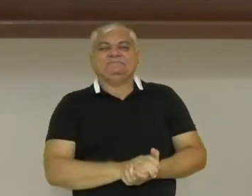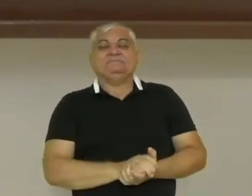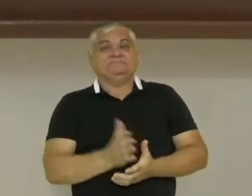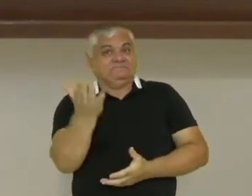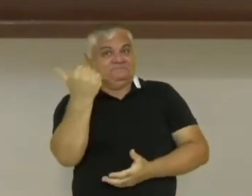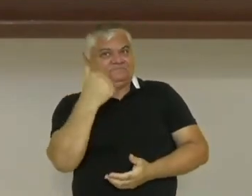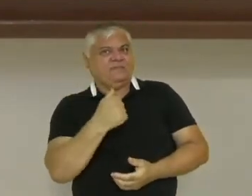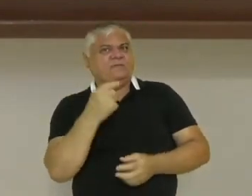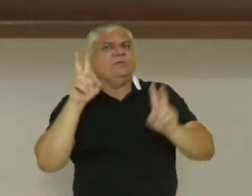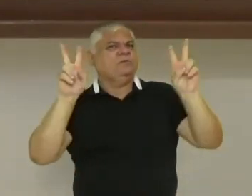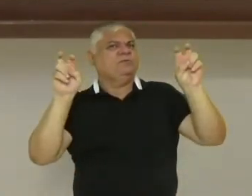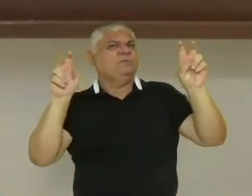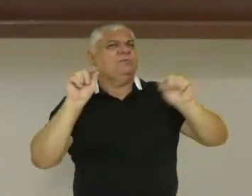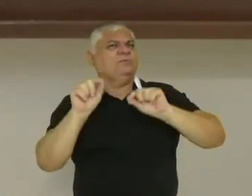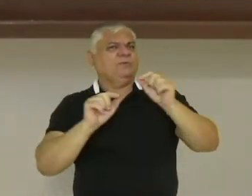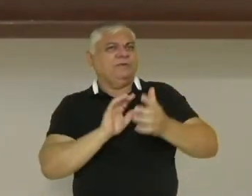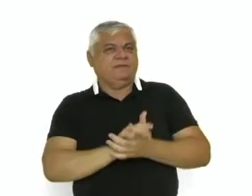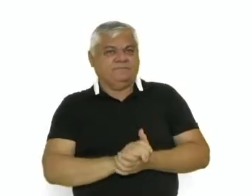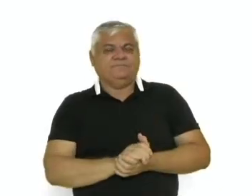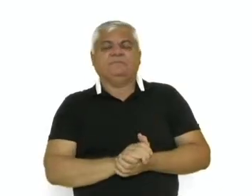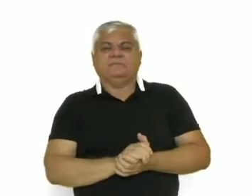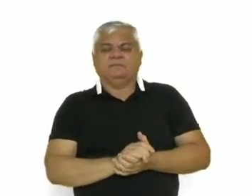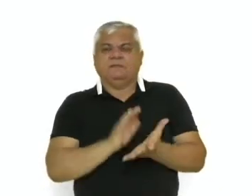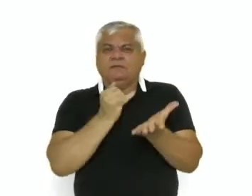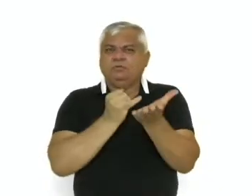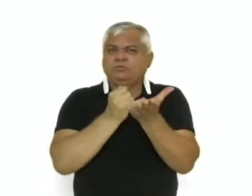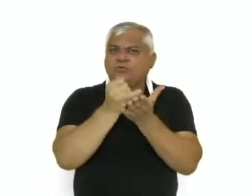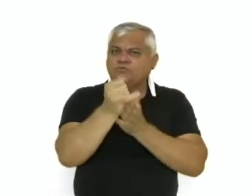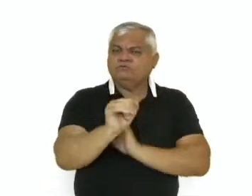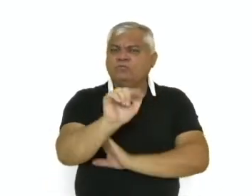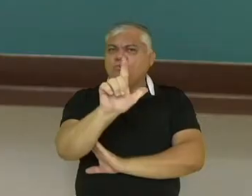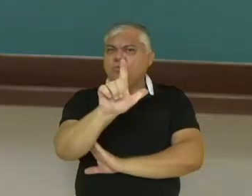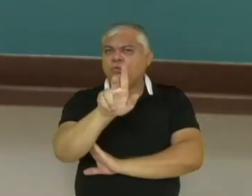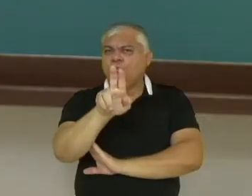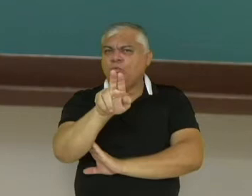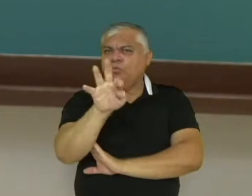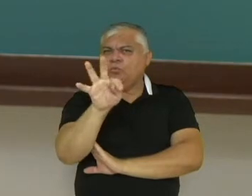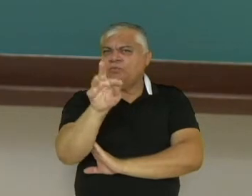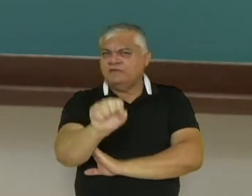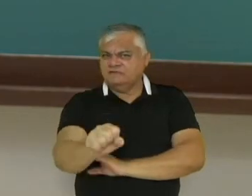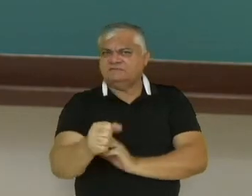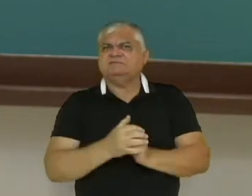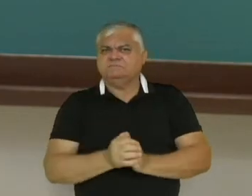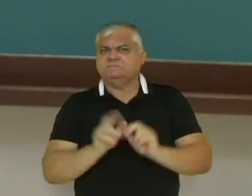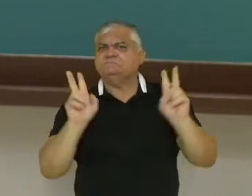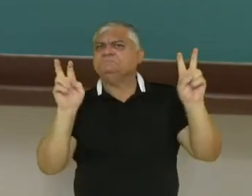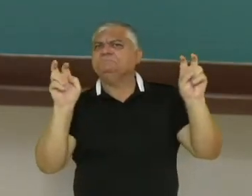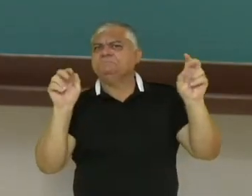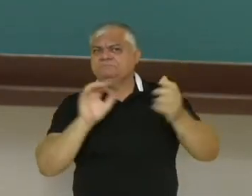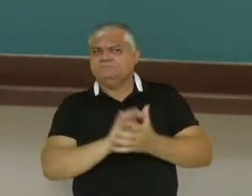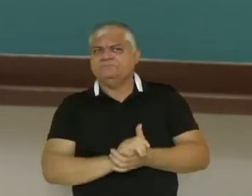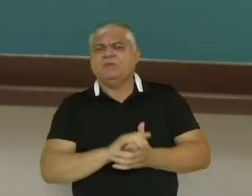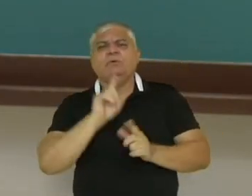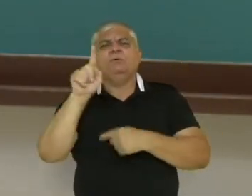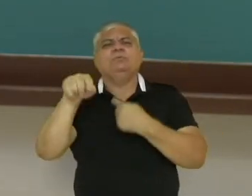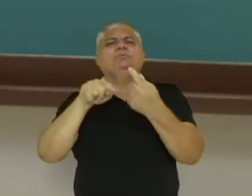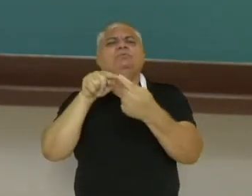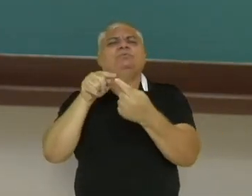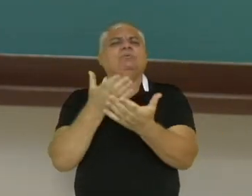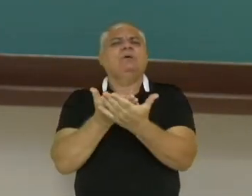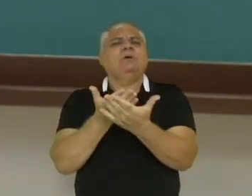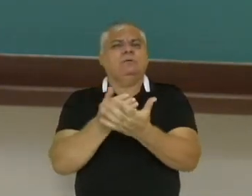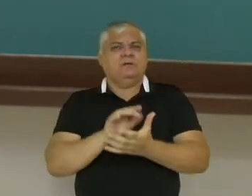Vamos lá? Nosso tema de hoje é Introdução às lutas. Vamos conversar um pouquinho sobre lutas? Qual o objetivo da nossa